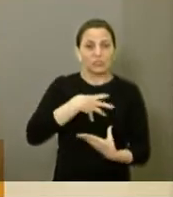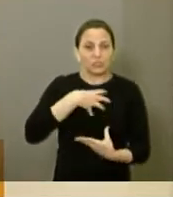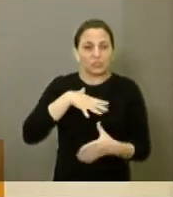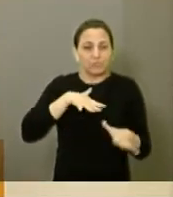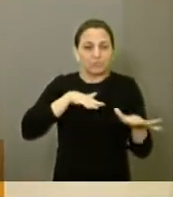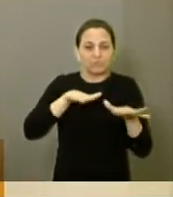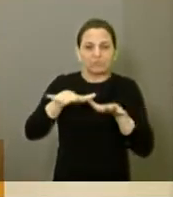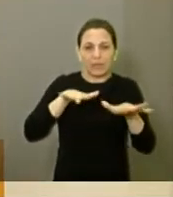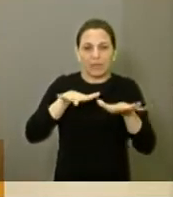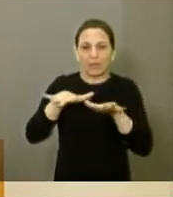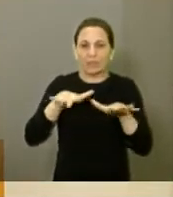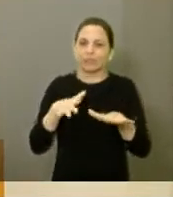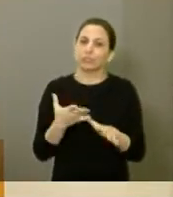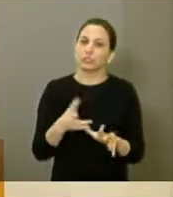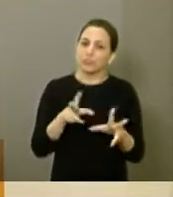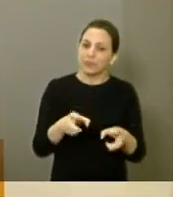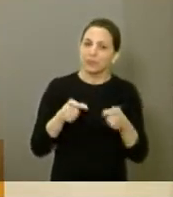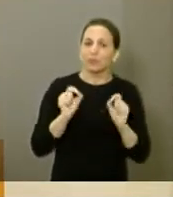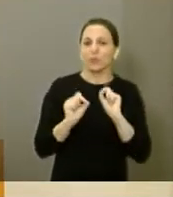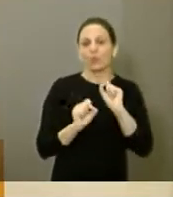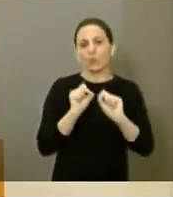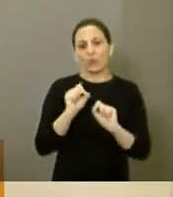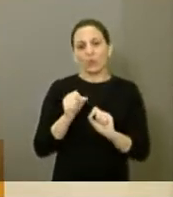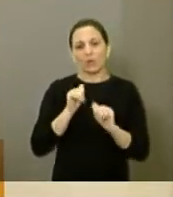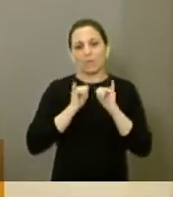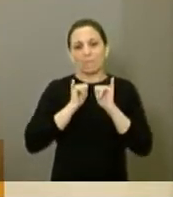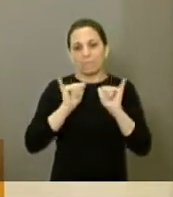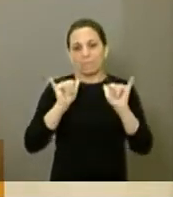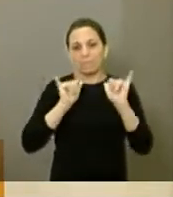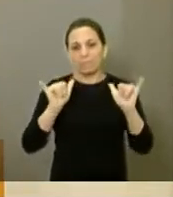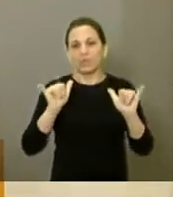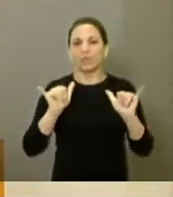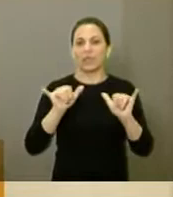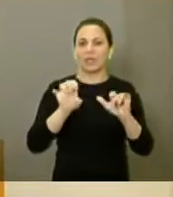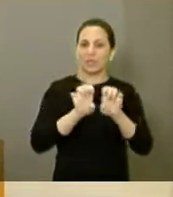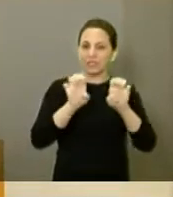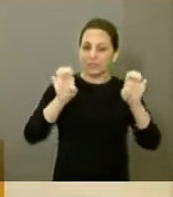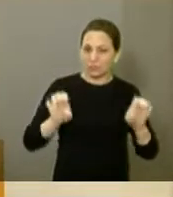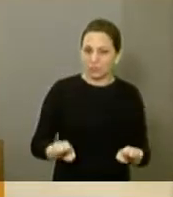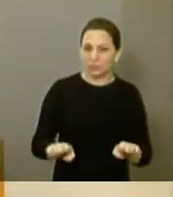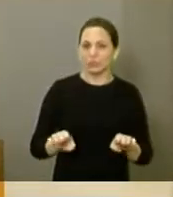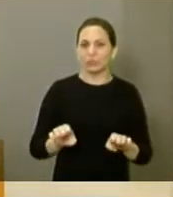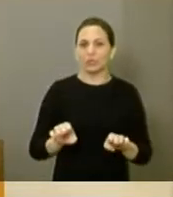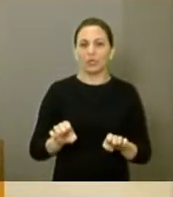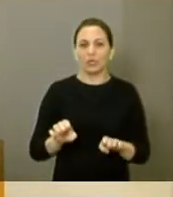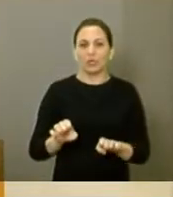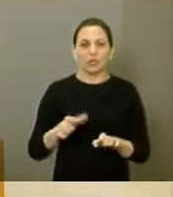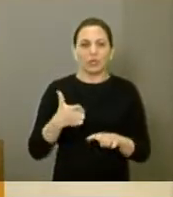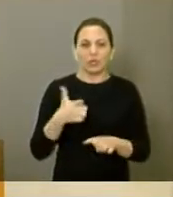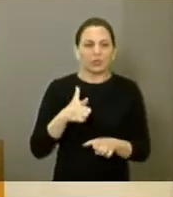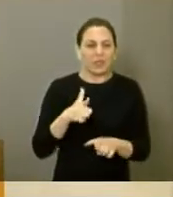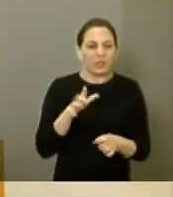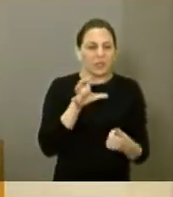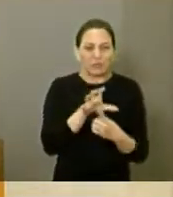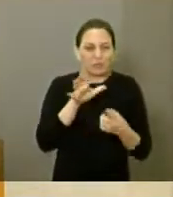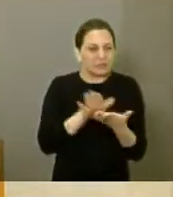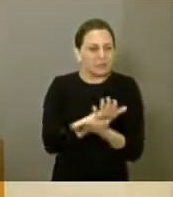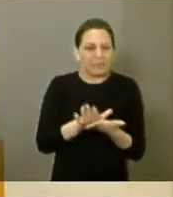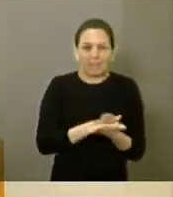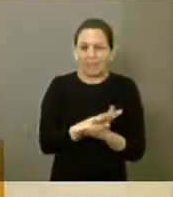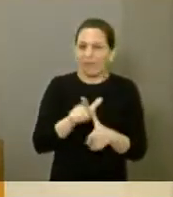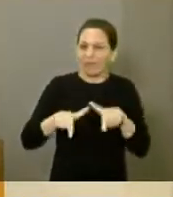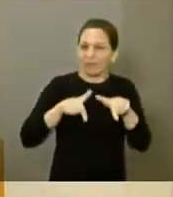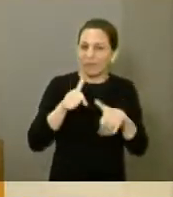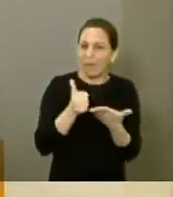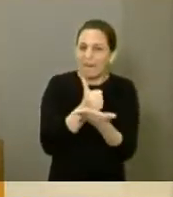o que a gente percebe que a campanha de grande estrutura não surtir um efeito nenhum é foi o trabalho de